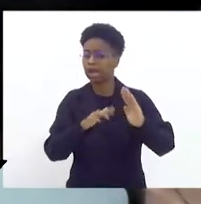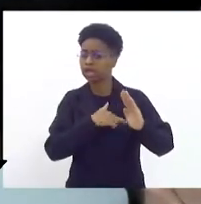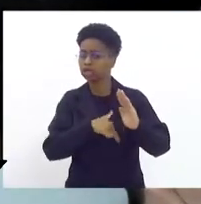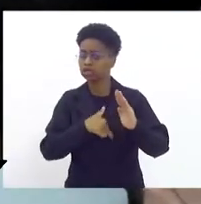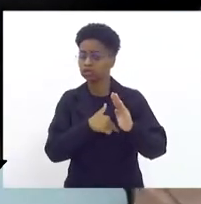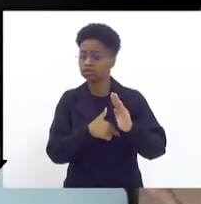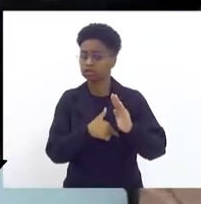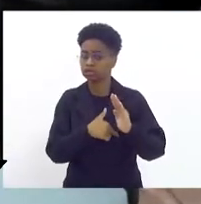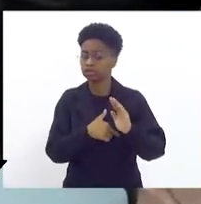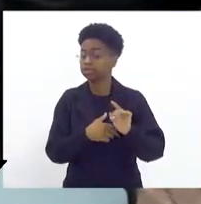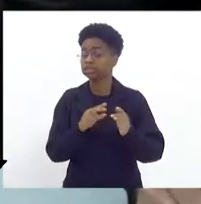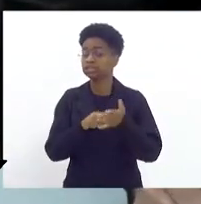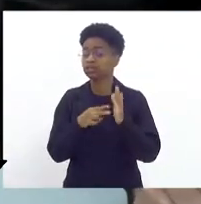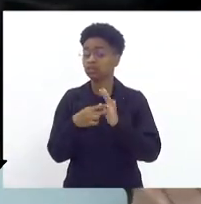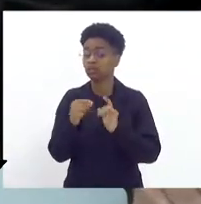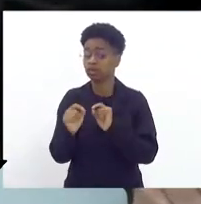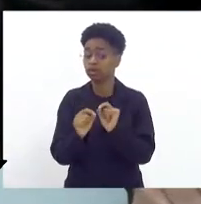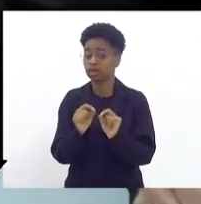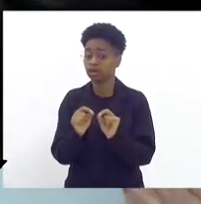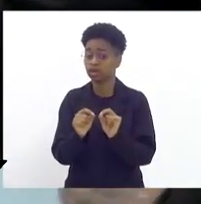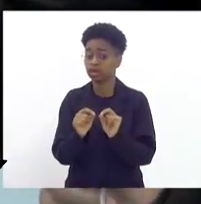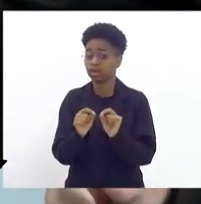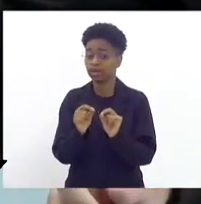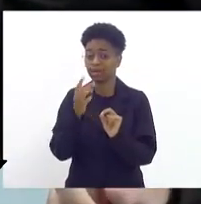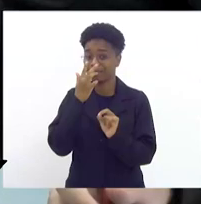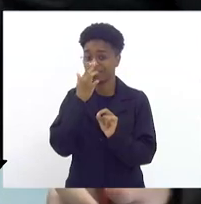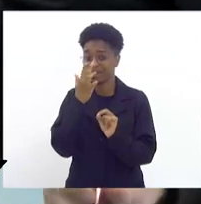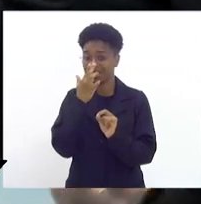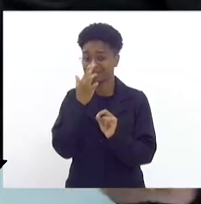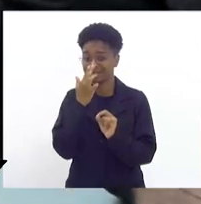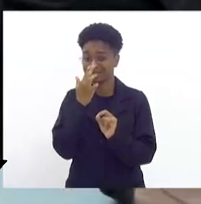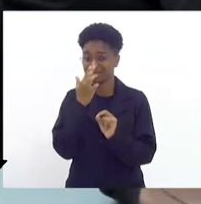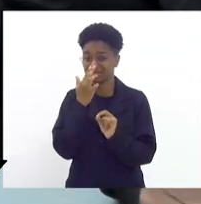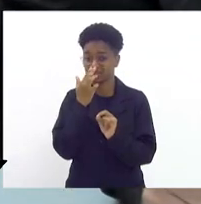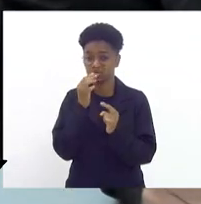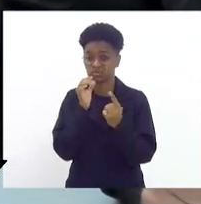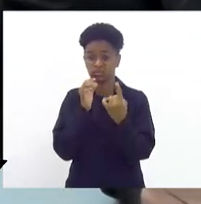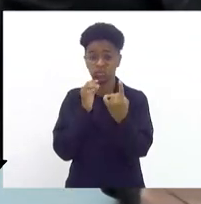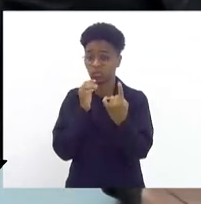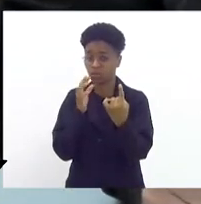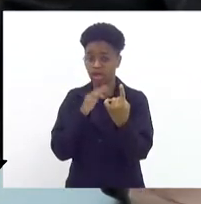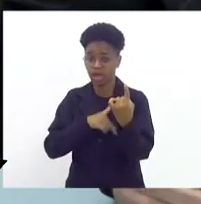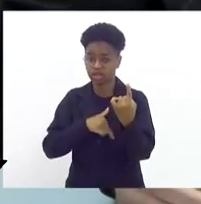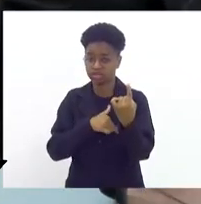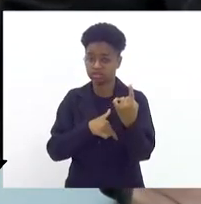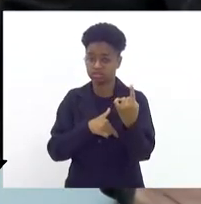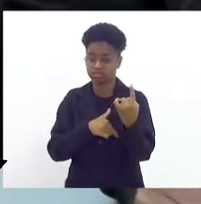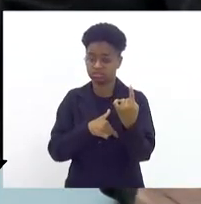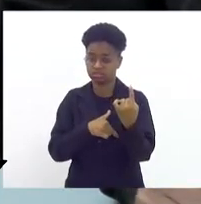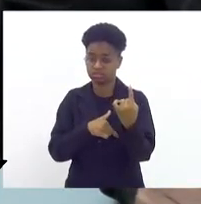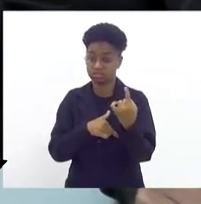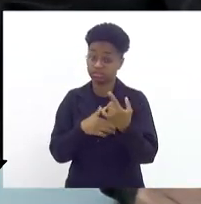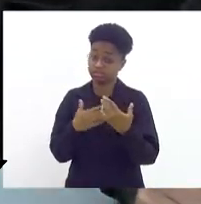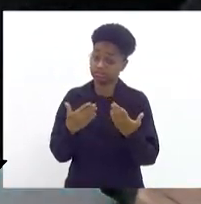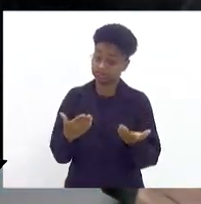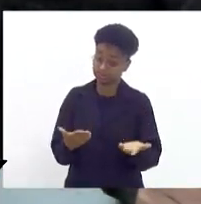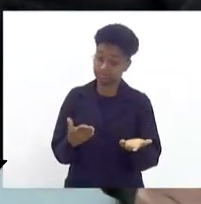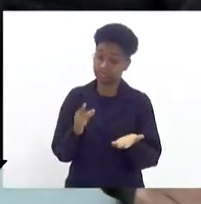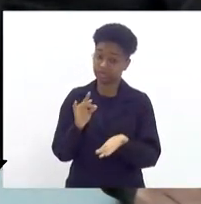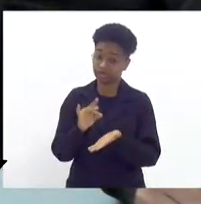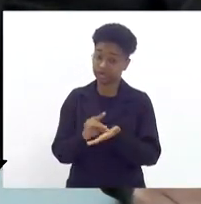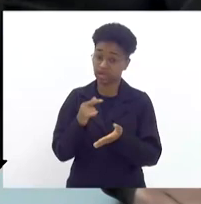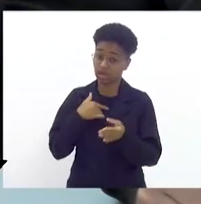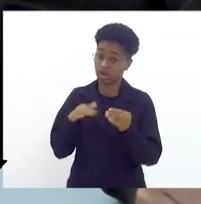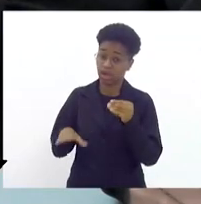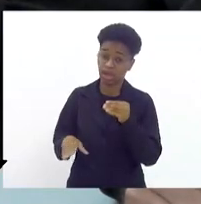templos religiosos acaba relacionado a especificamente uma religião. Então, na verdade, o que eu